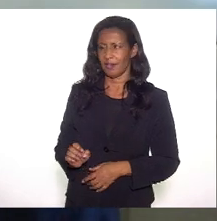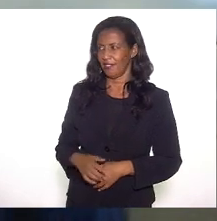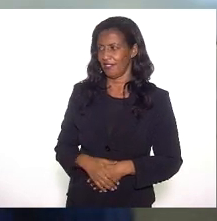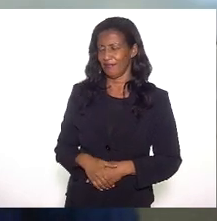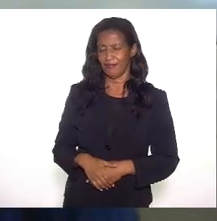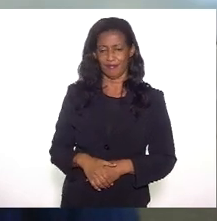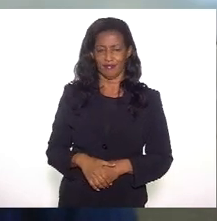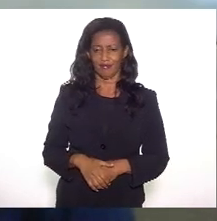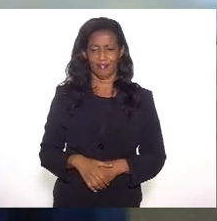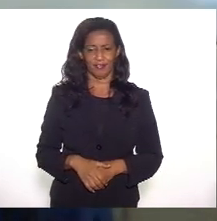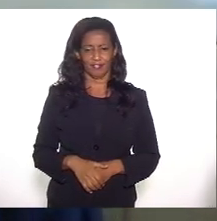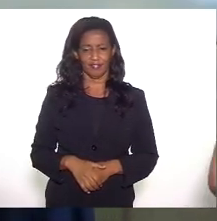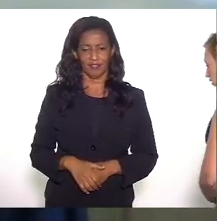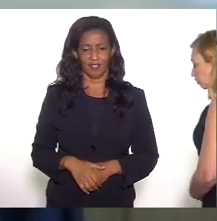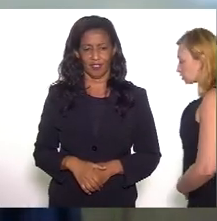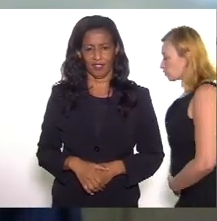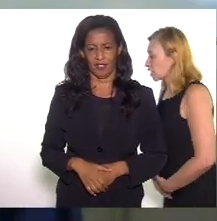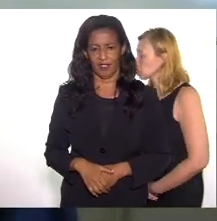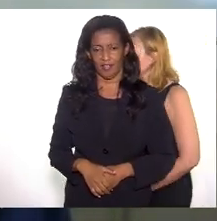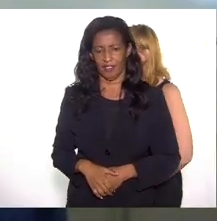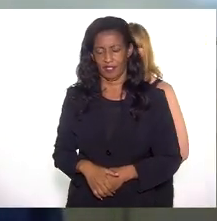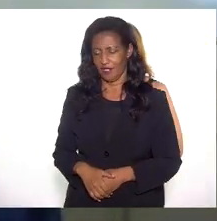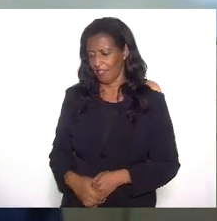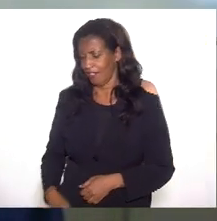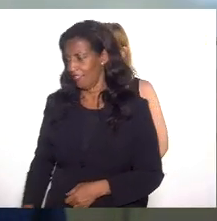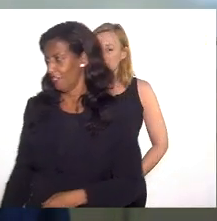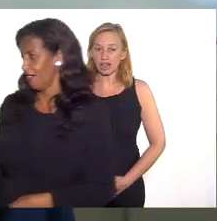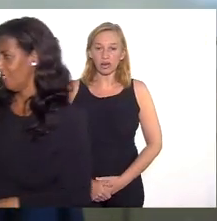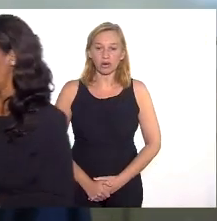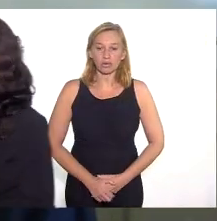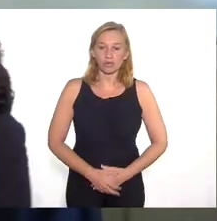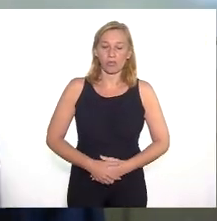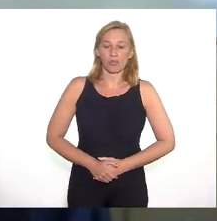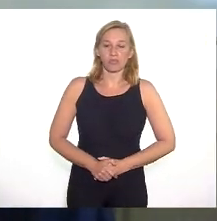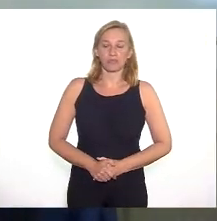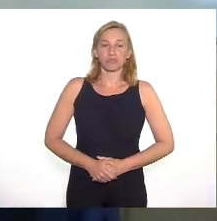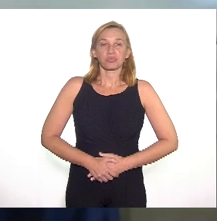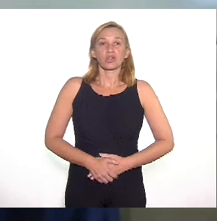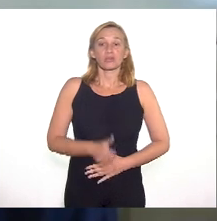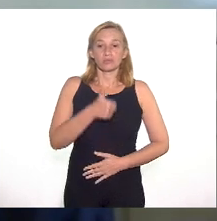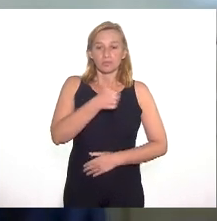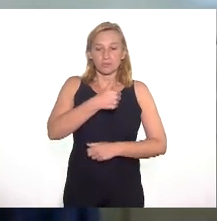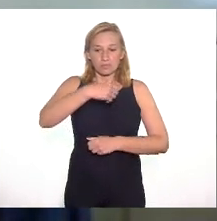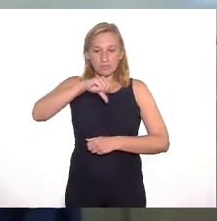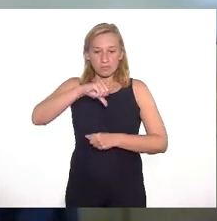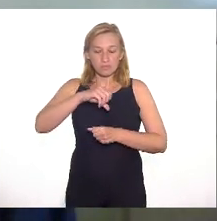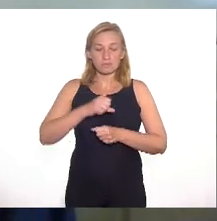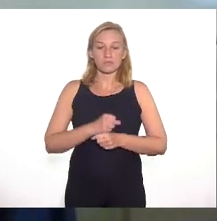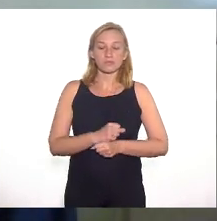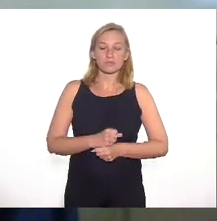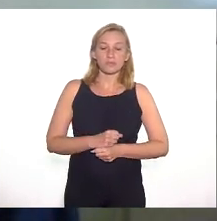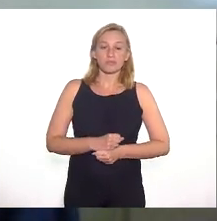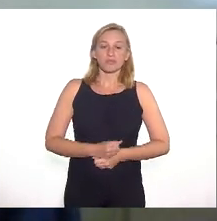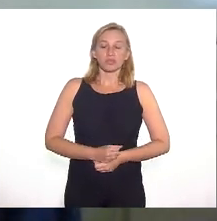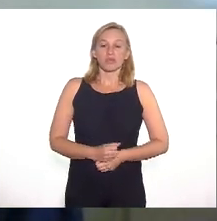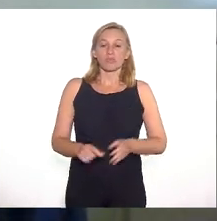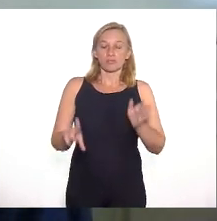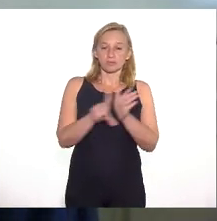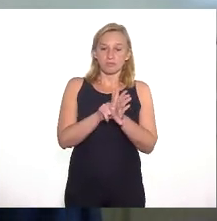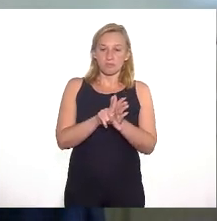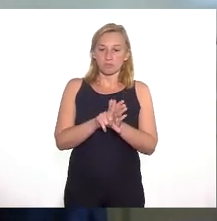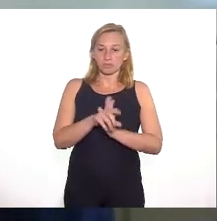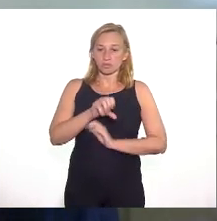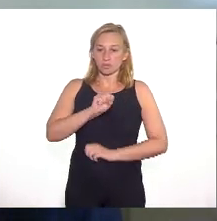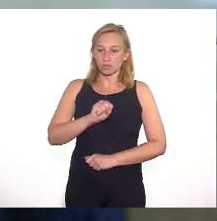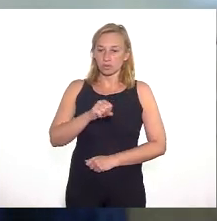lembrar que, em 2019, nós aprovamos a Lei